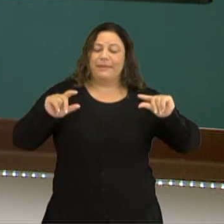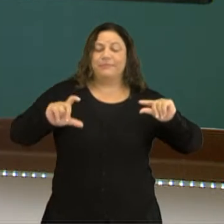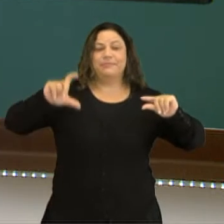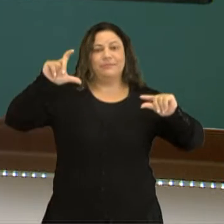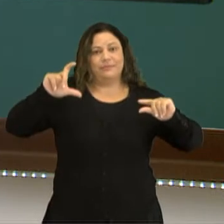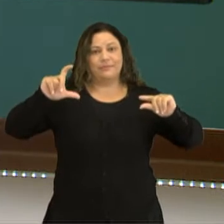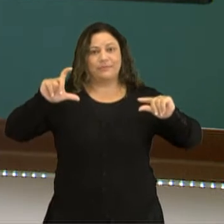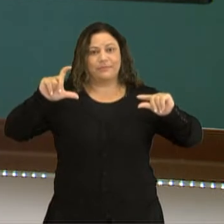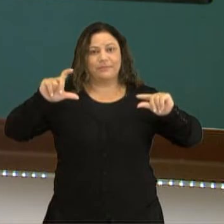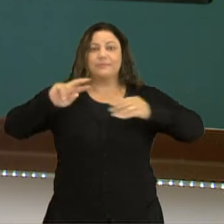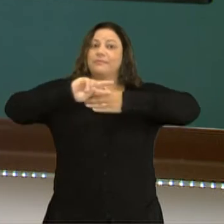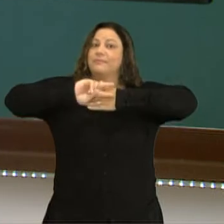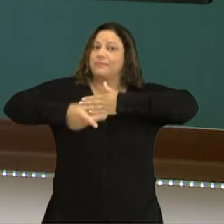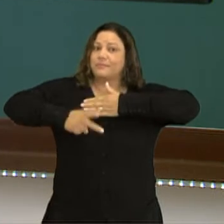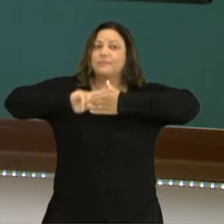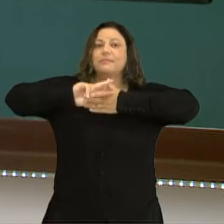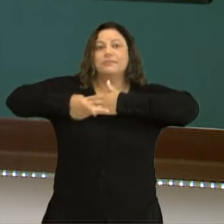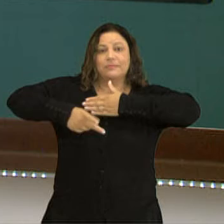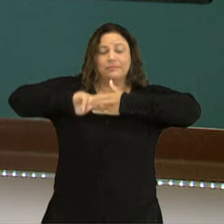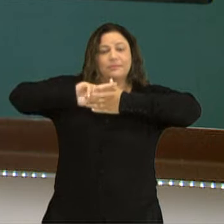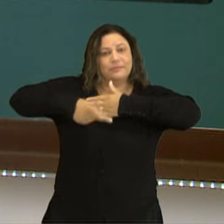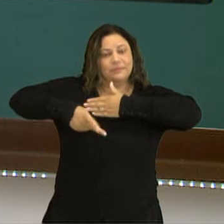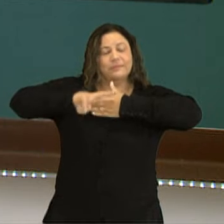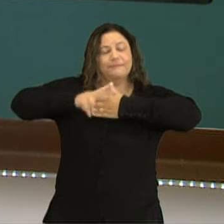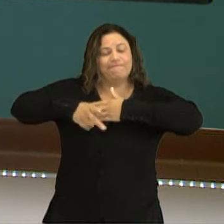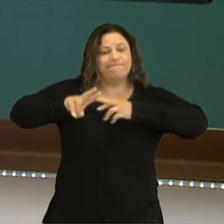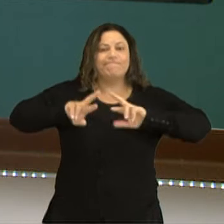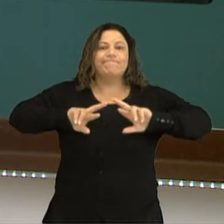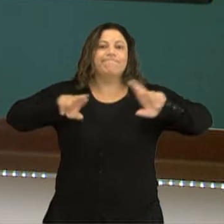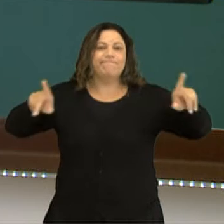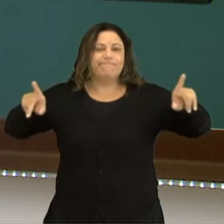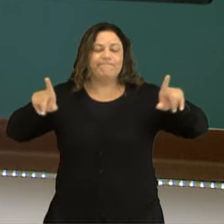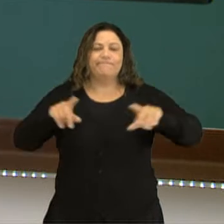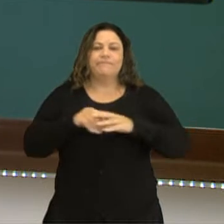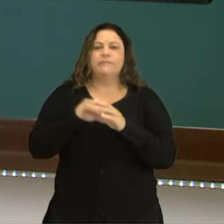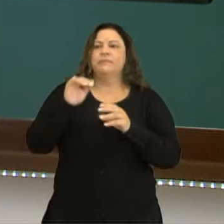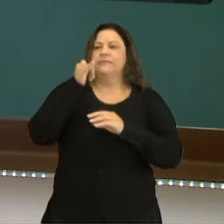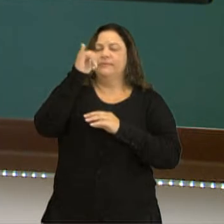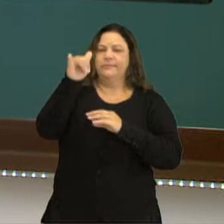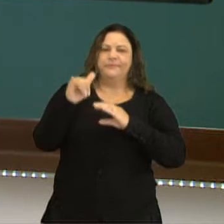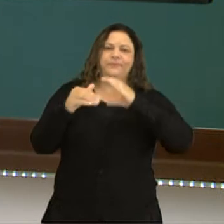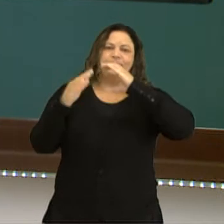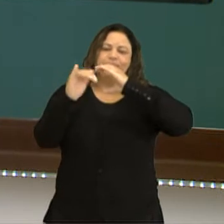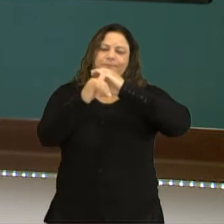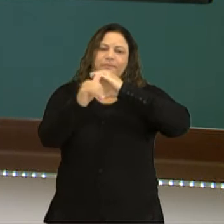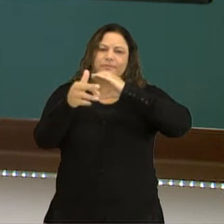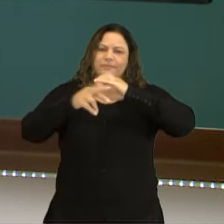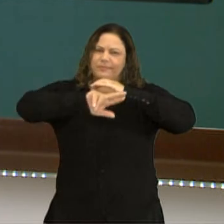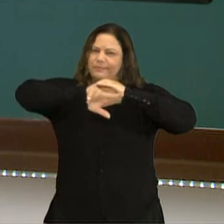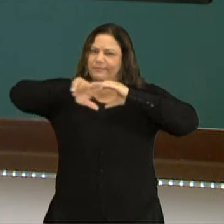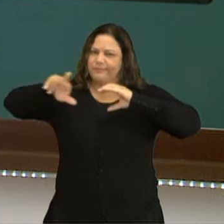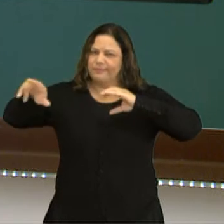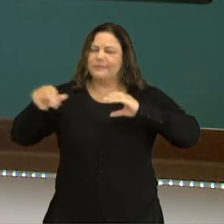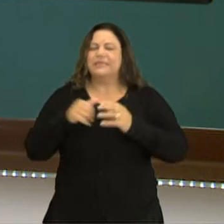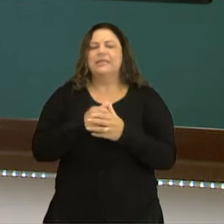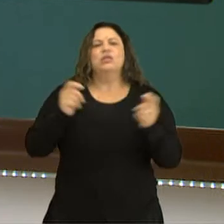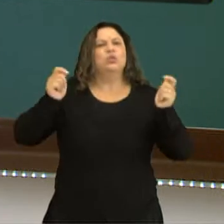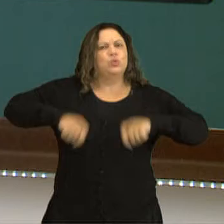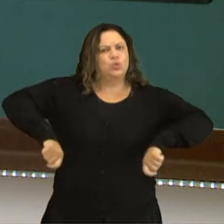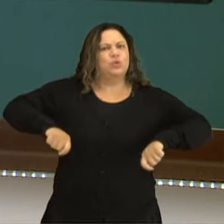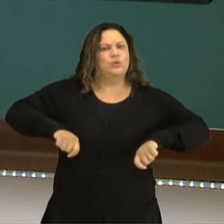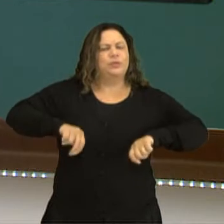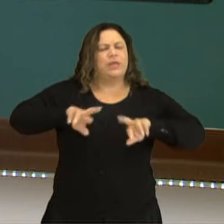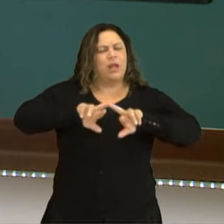como consequência, você terá diferentes energia interna. E essa diferença faz que flua uma